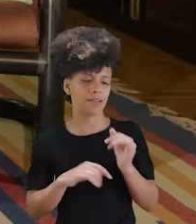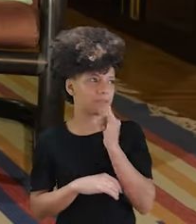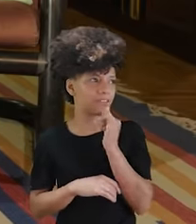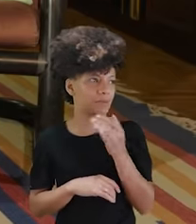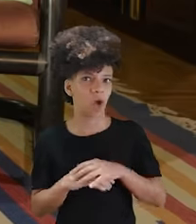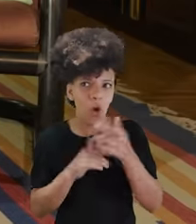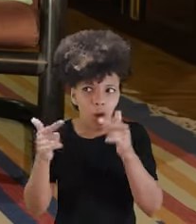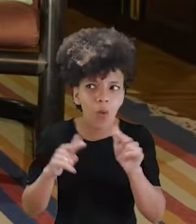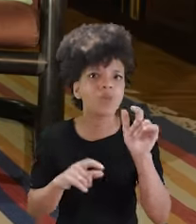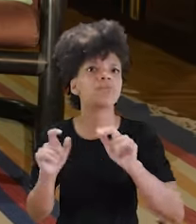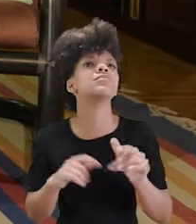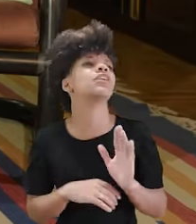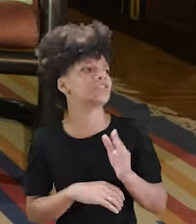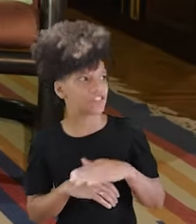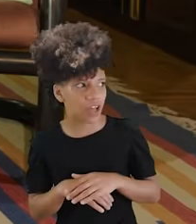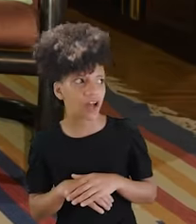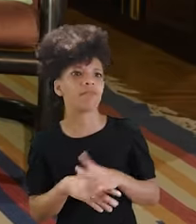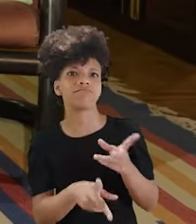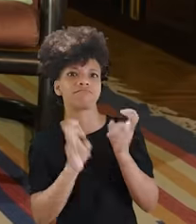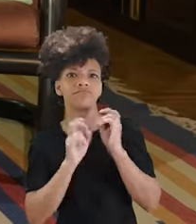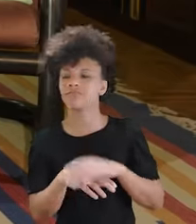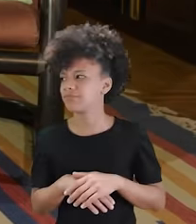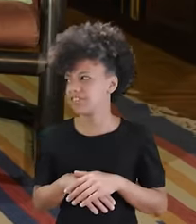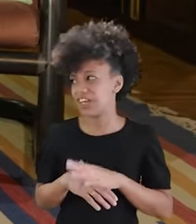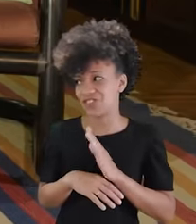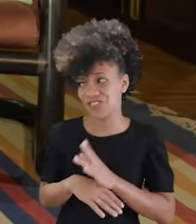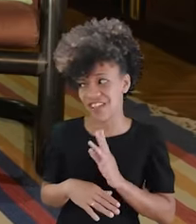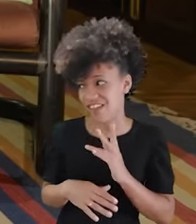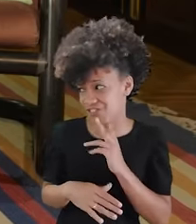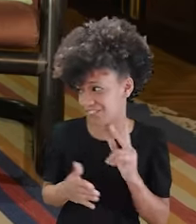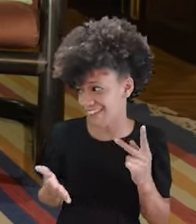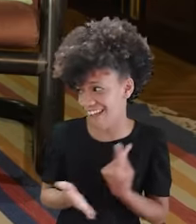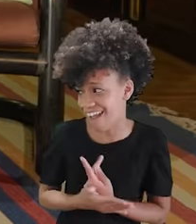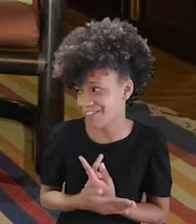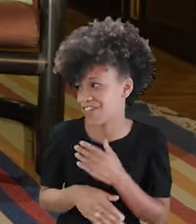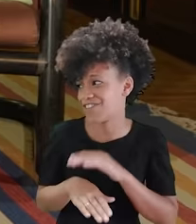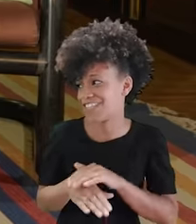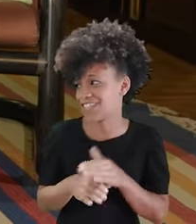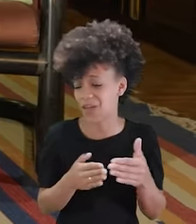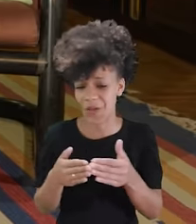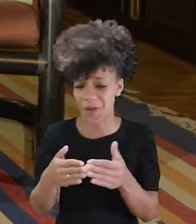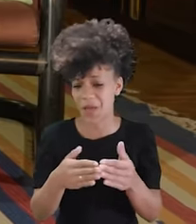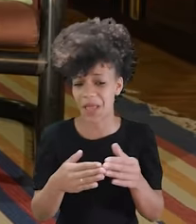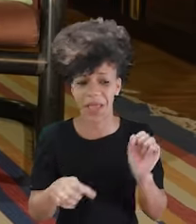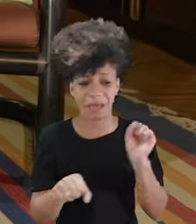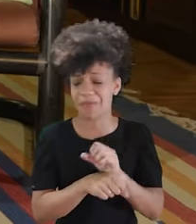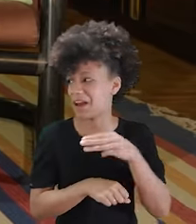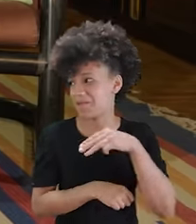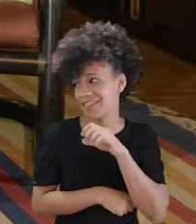erradíssimo faz um cruzeiro que para entrar nesse tema que acho que dobradura Não esquece